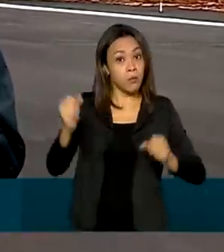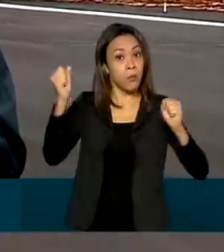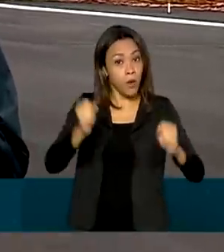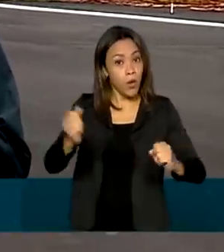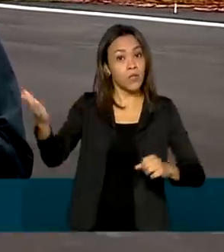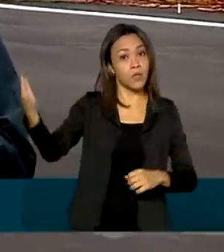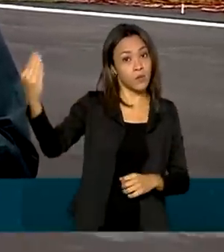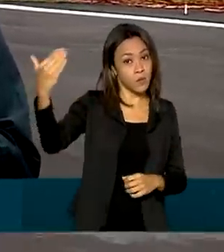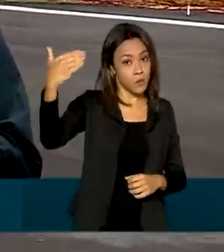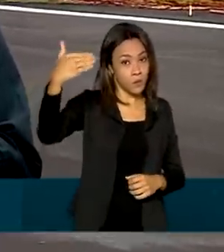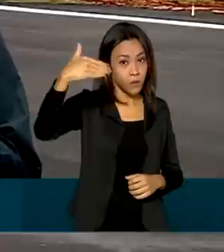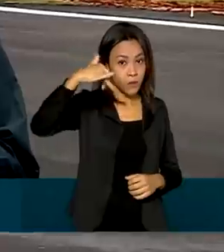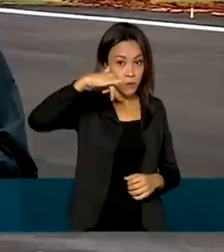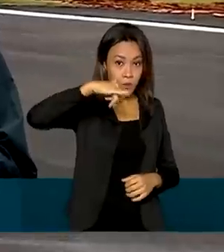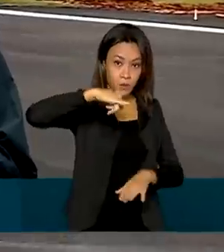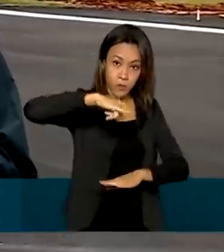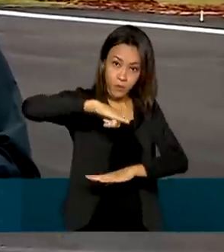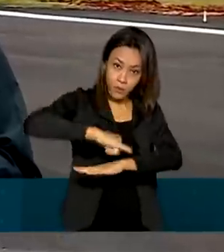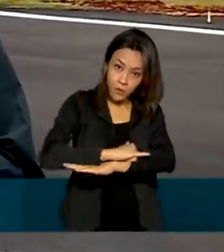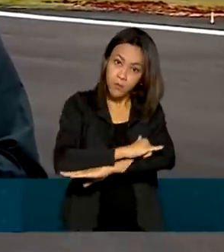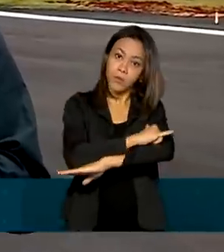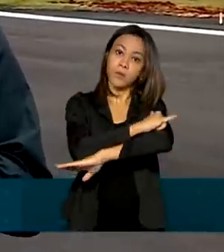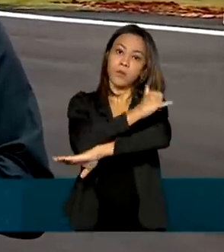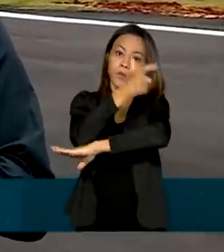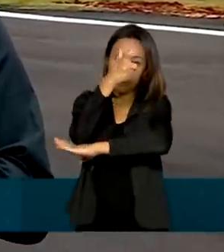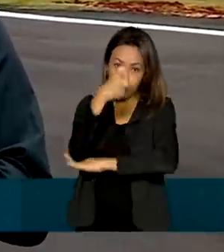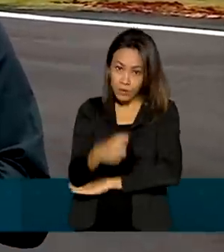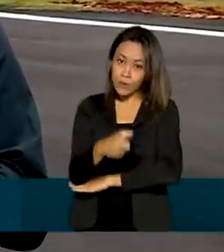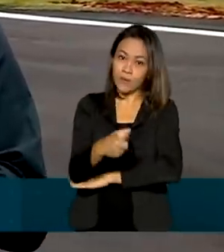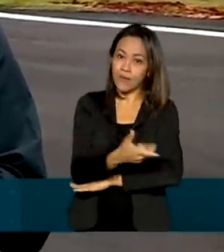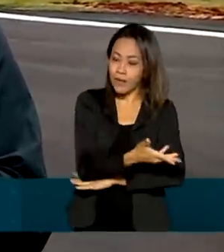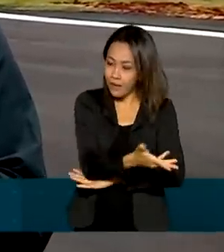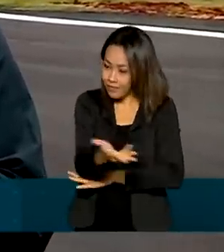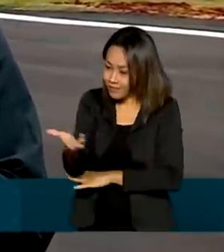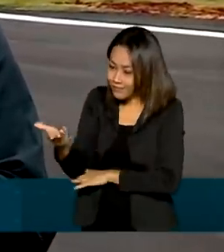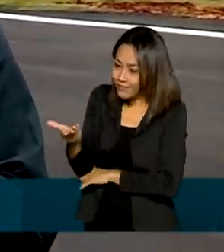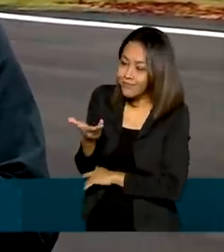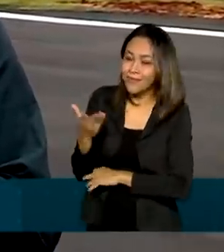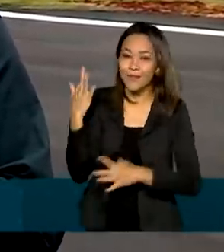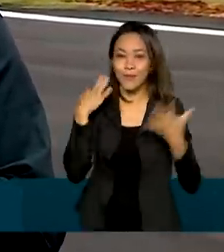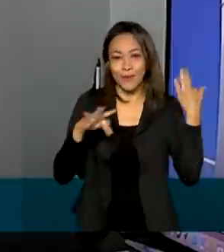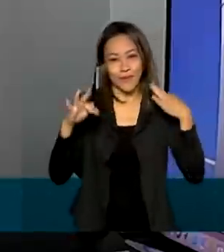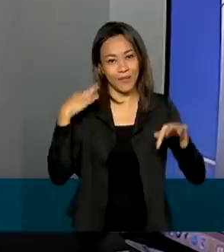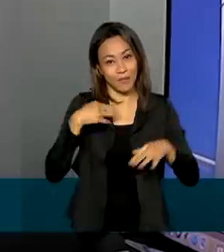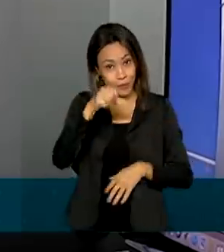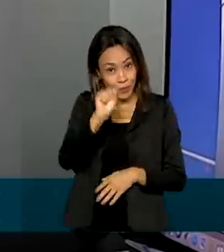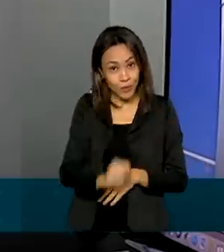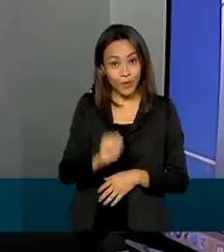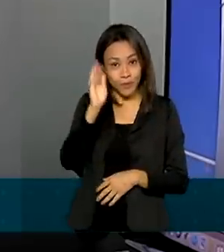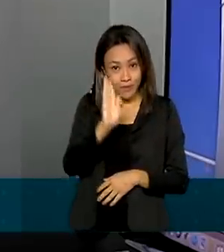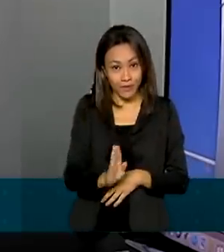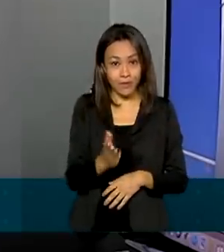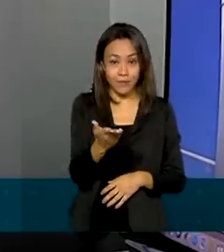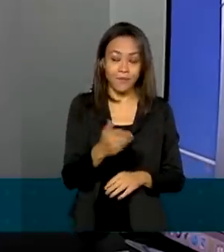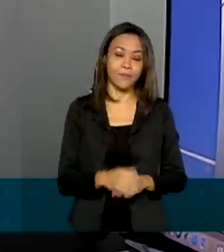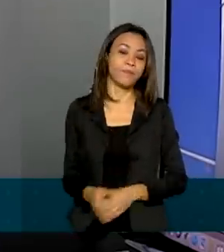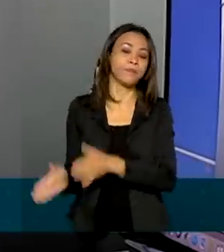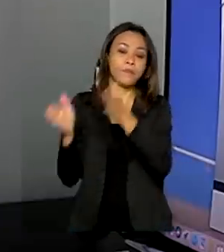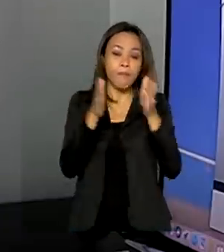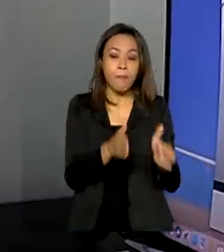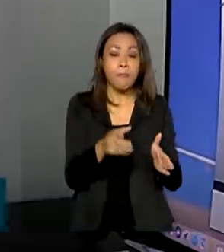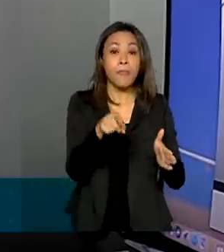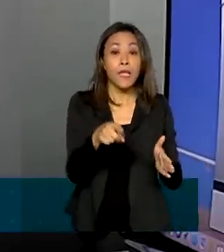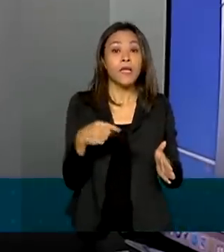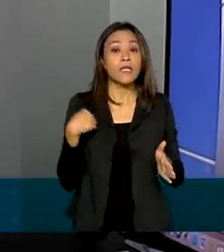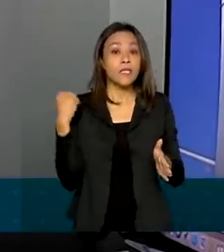possam decolar e aterrissar nesse importante destino turístico do sul do Brasil. Permitirão um alcance maior